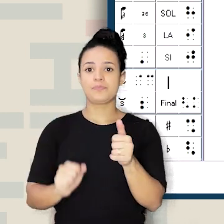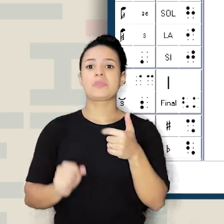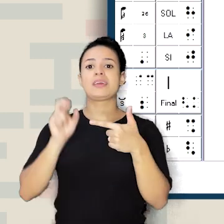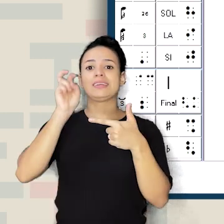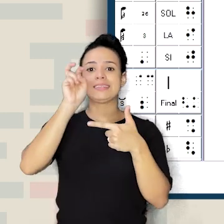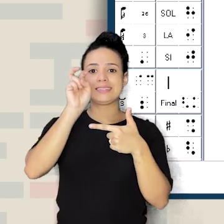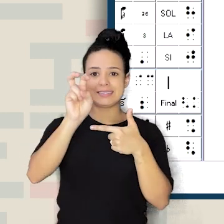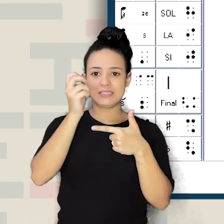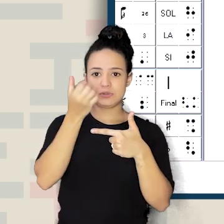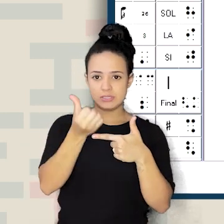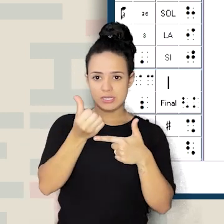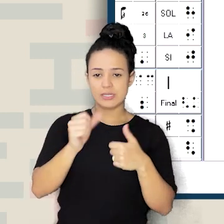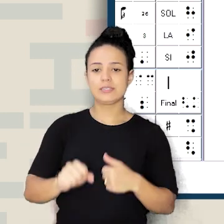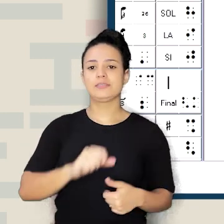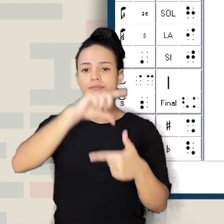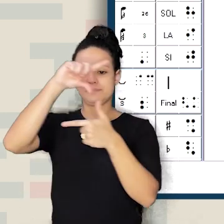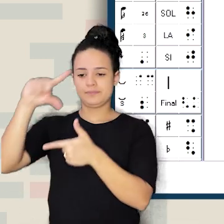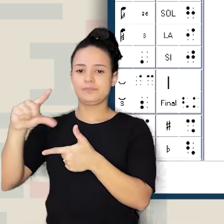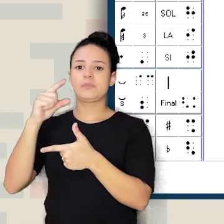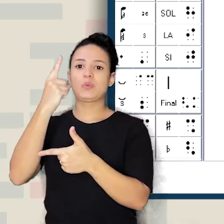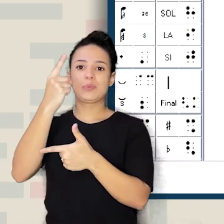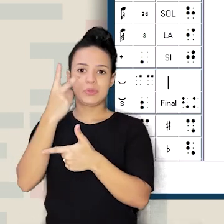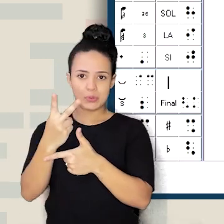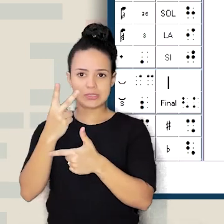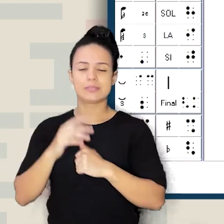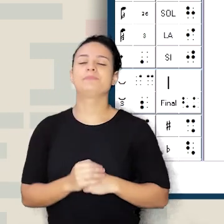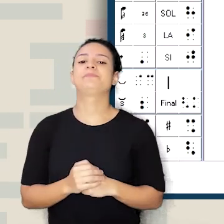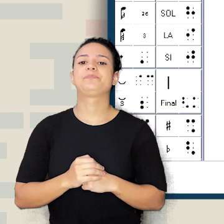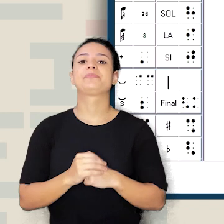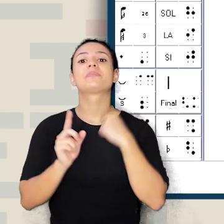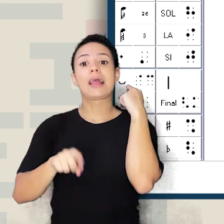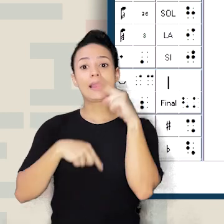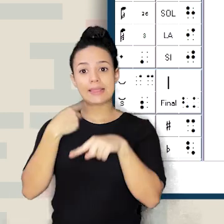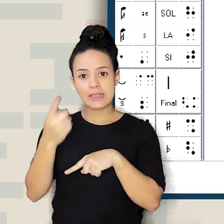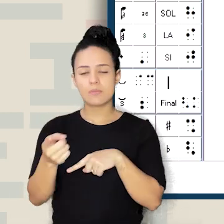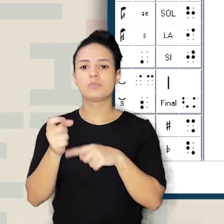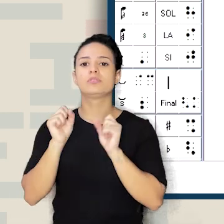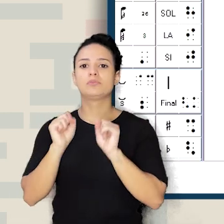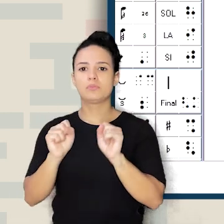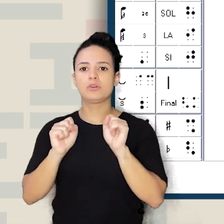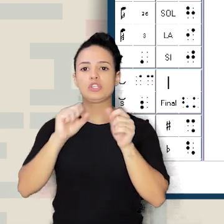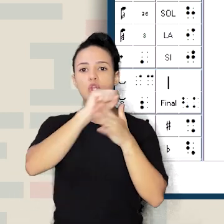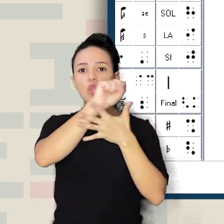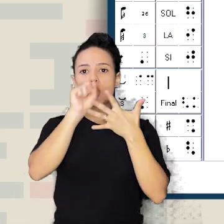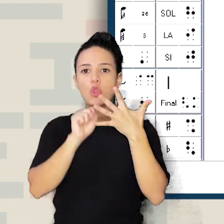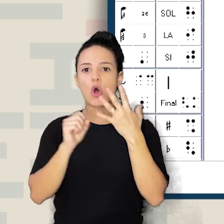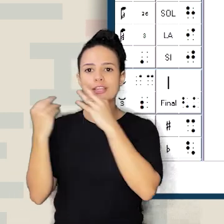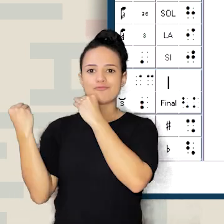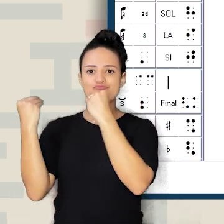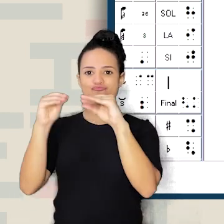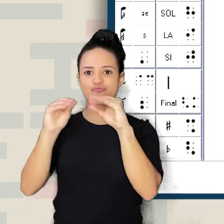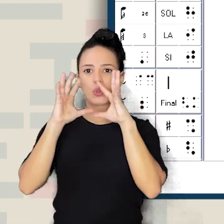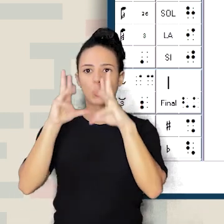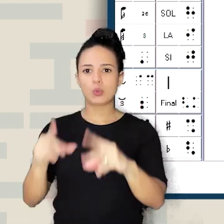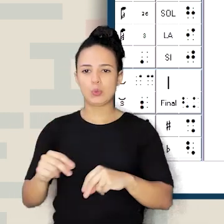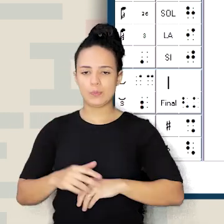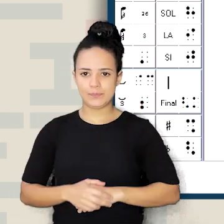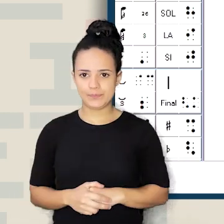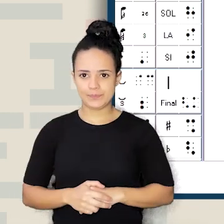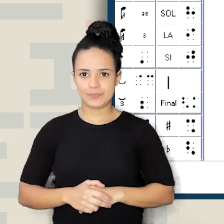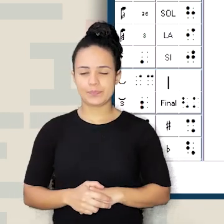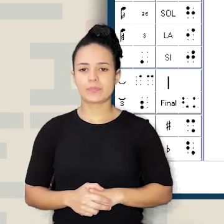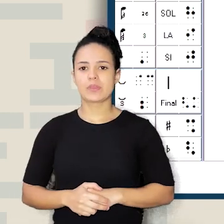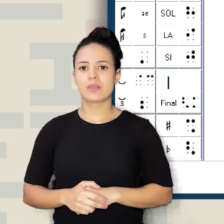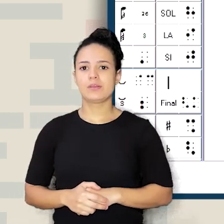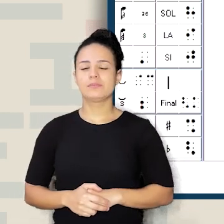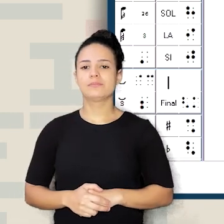frase. São 2 células, ponto 5, 6 e na outra ponto 1 em 2. E aí depois eu posso inserir todas